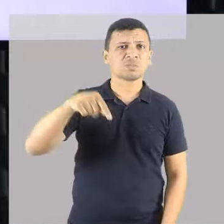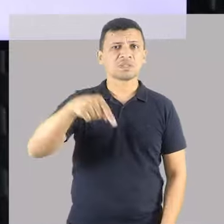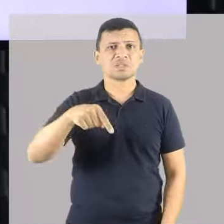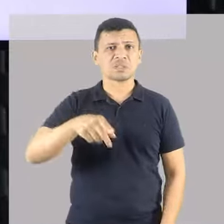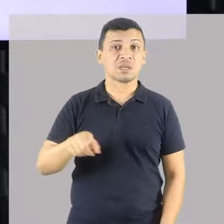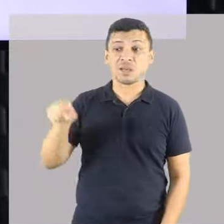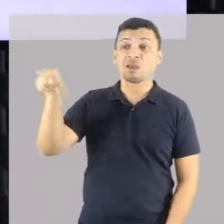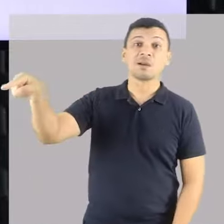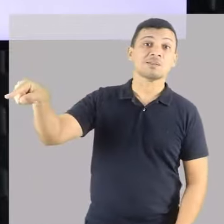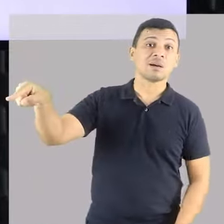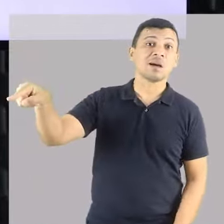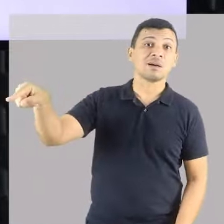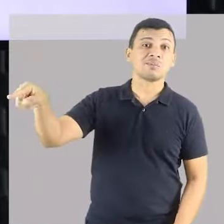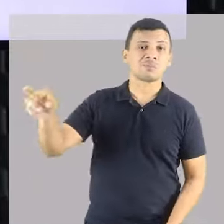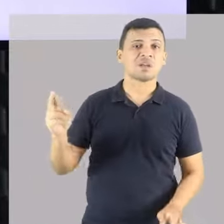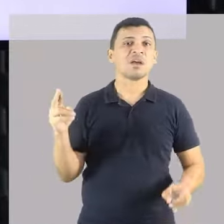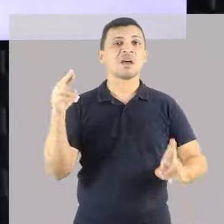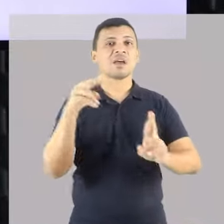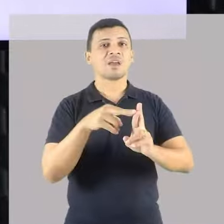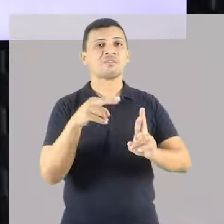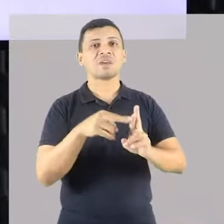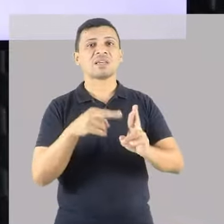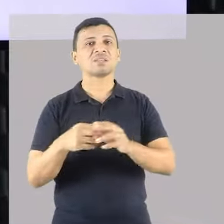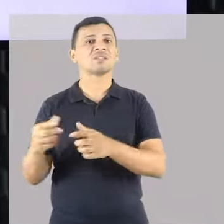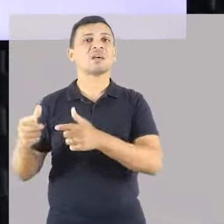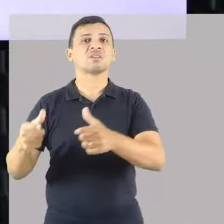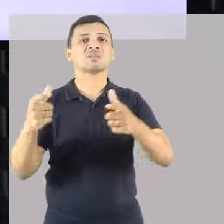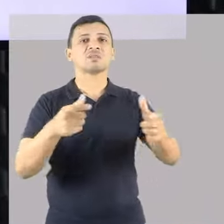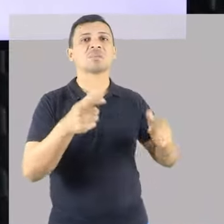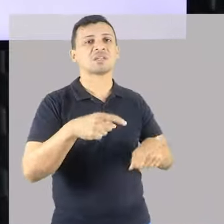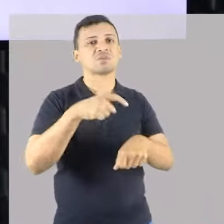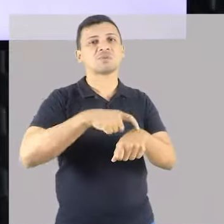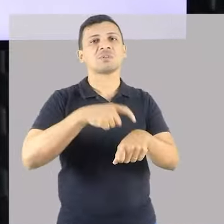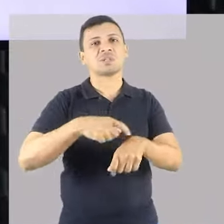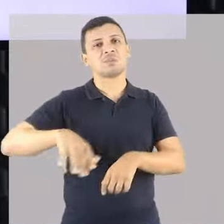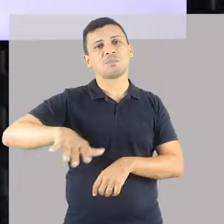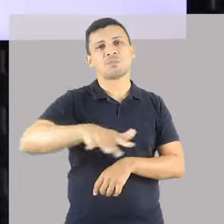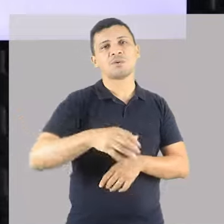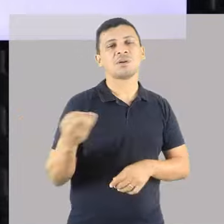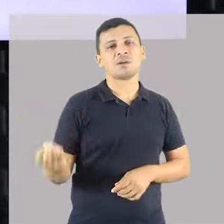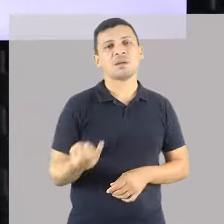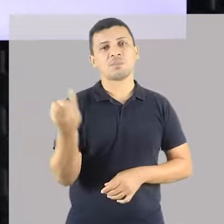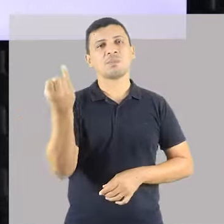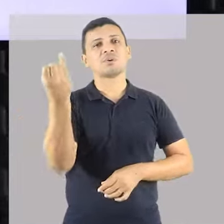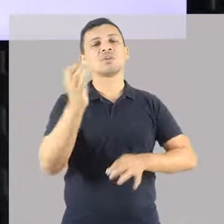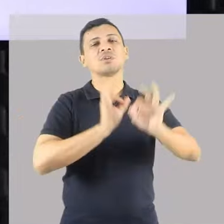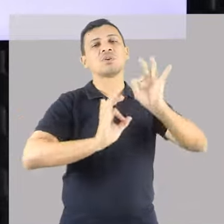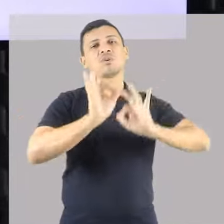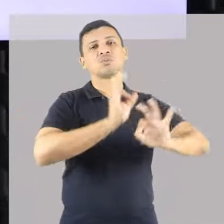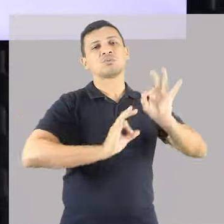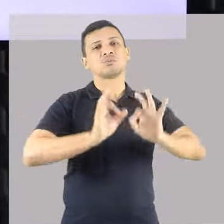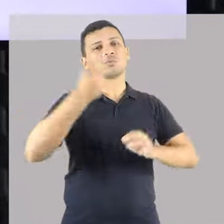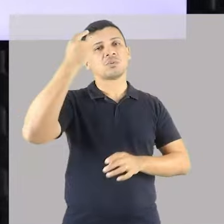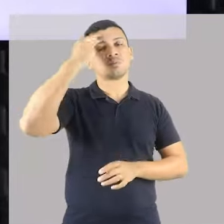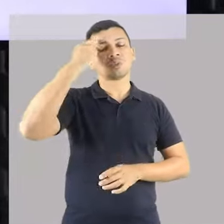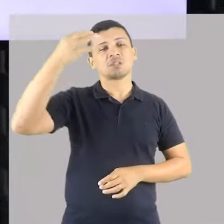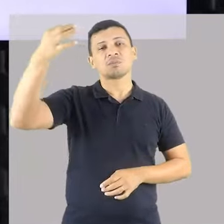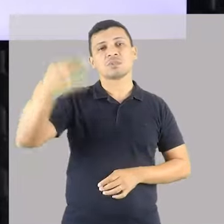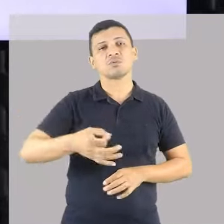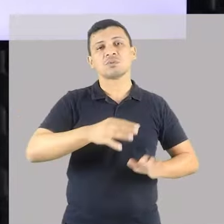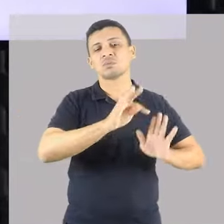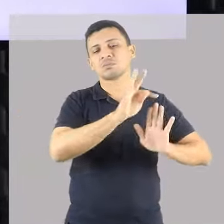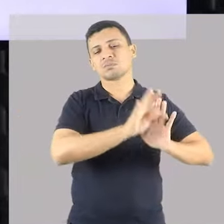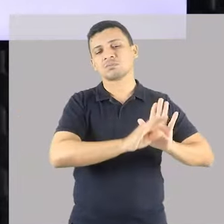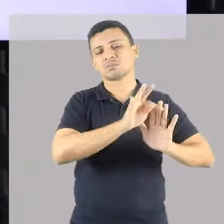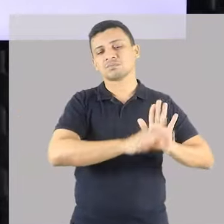é lá certo então essa referência de situacionalidade é importante na construção do Da Lógica do texto das da